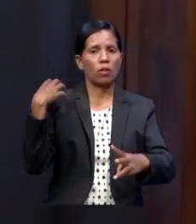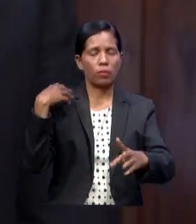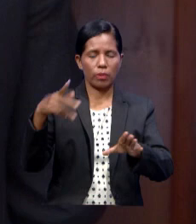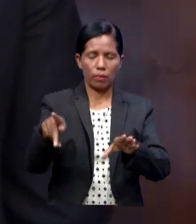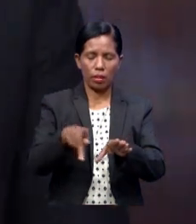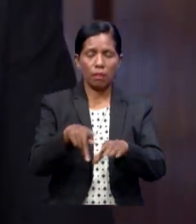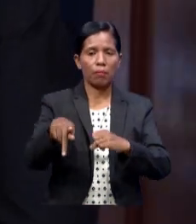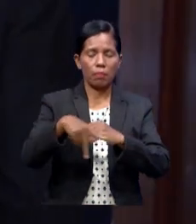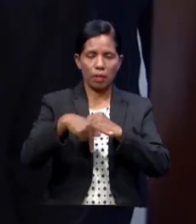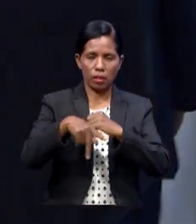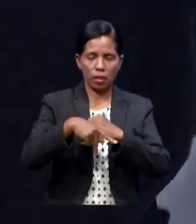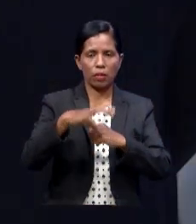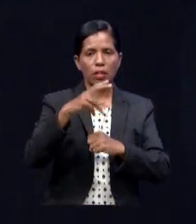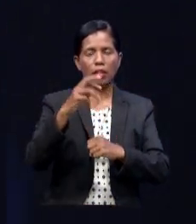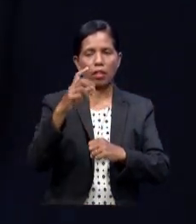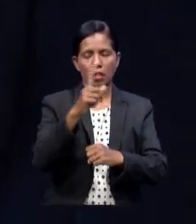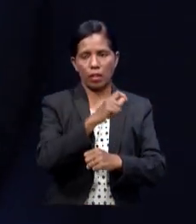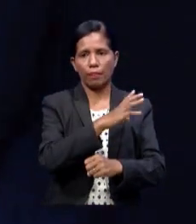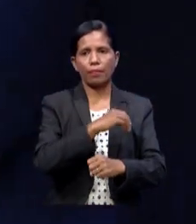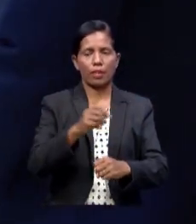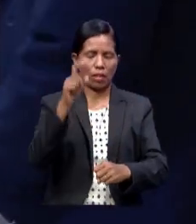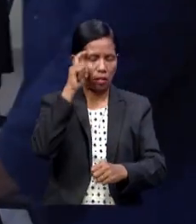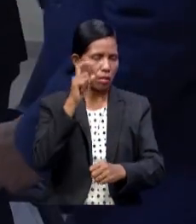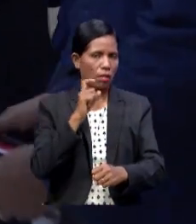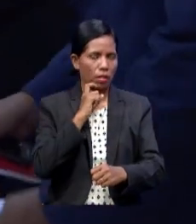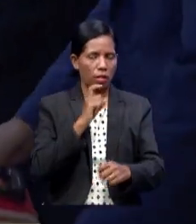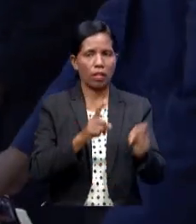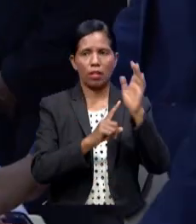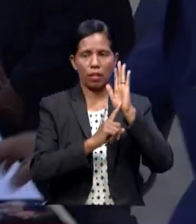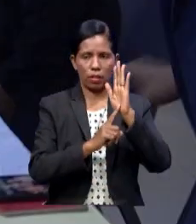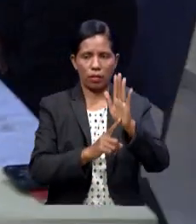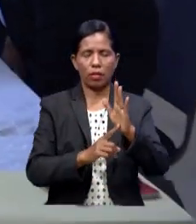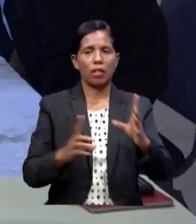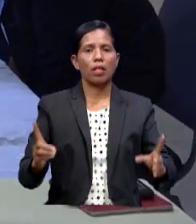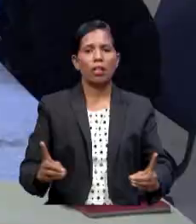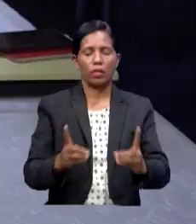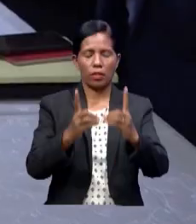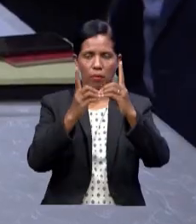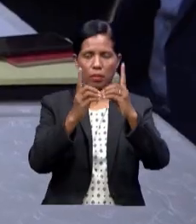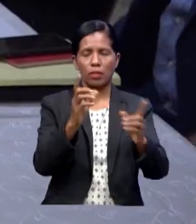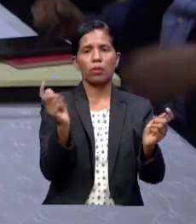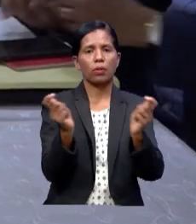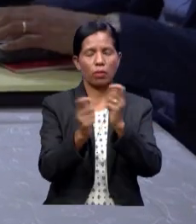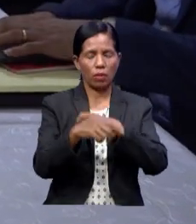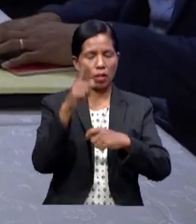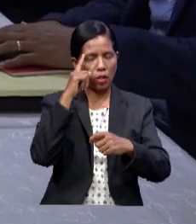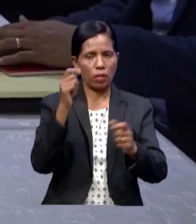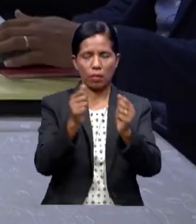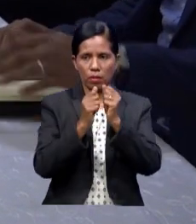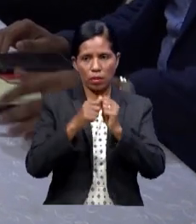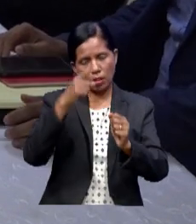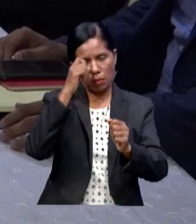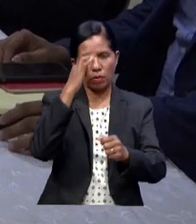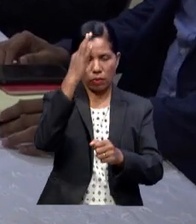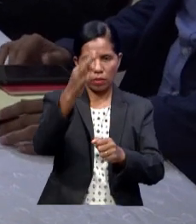Ao encontro, o presidente do Partido CNRT, Kaira Alassane Usman, informa Hassorun Maluho, a tu troca a nome Malu, também o